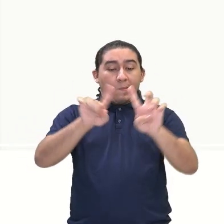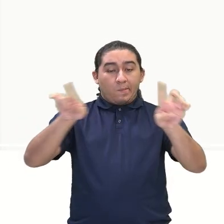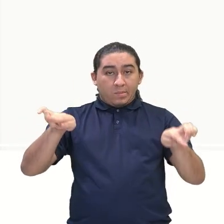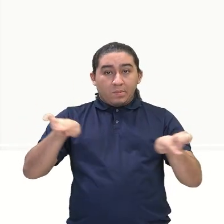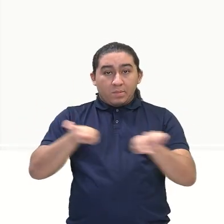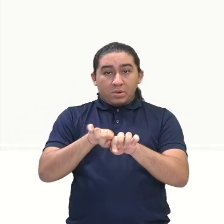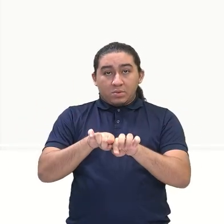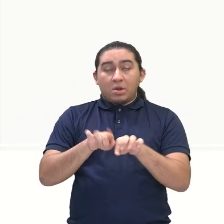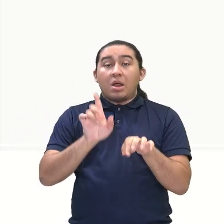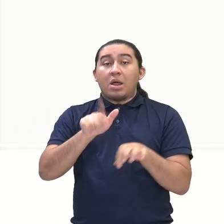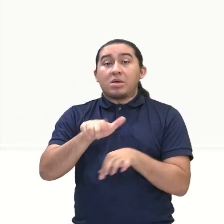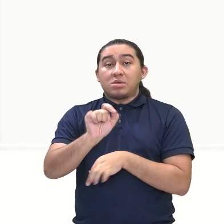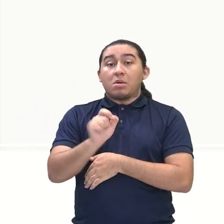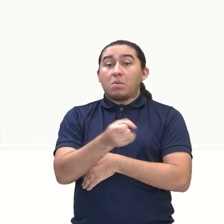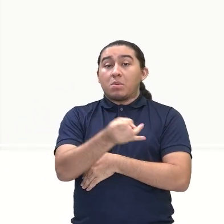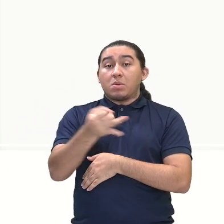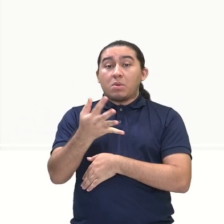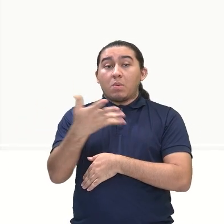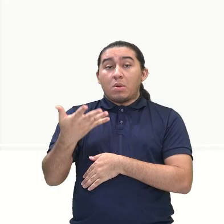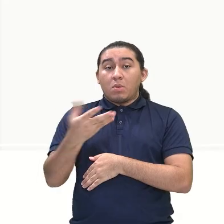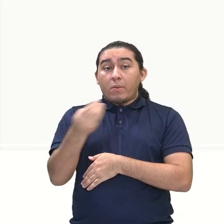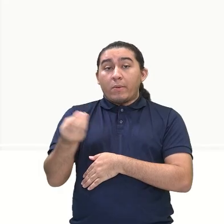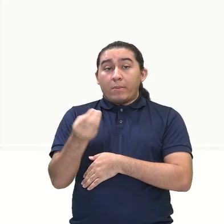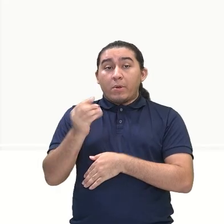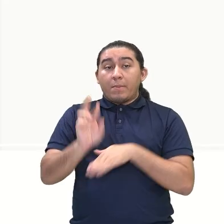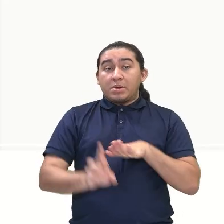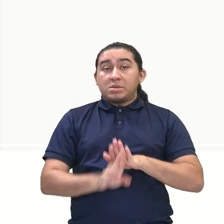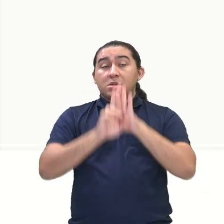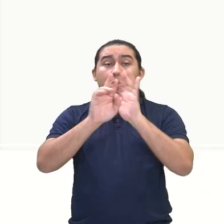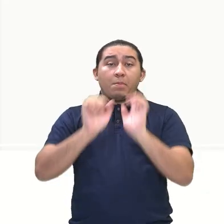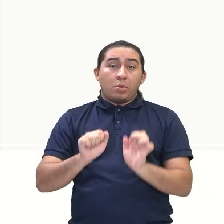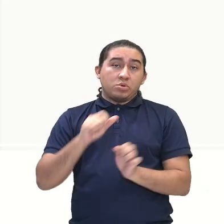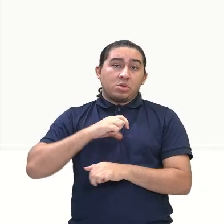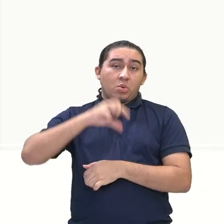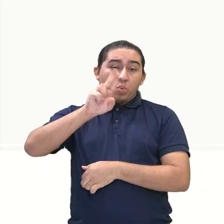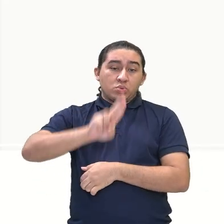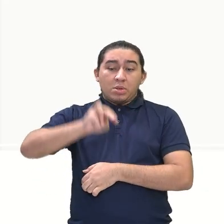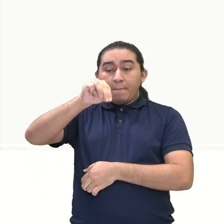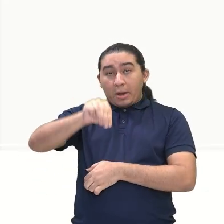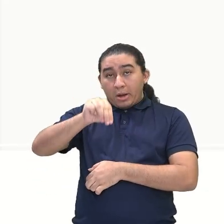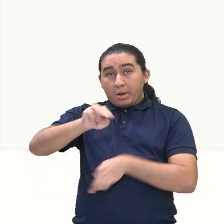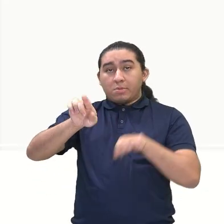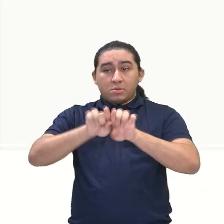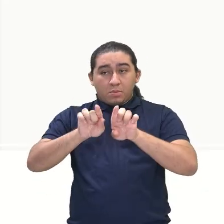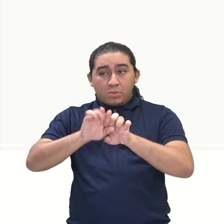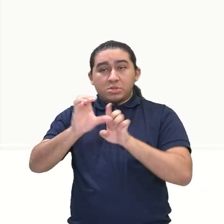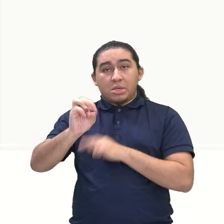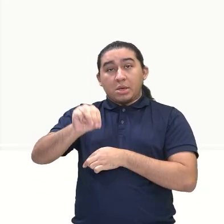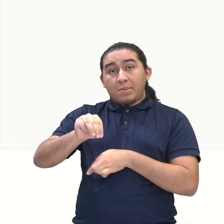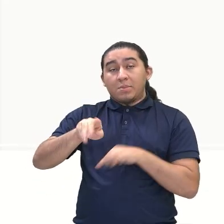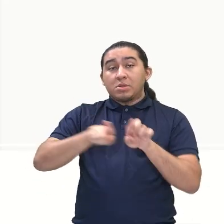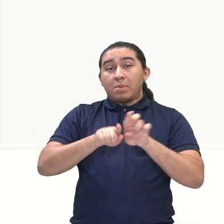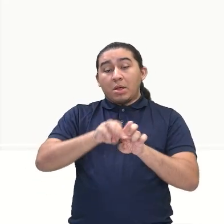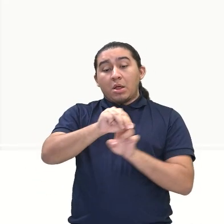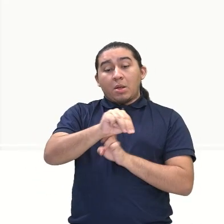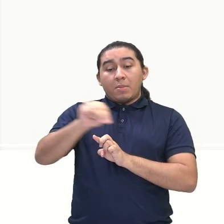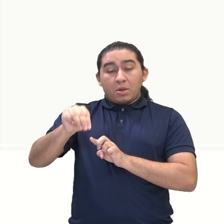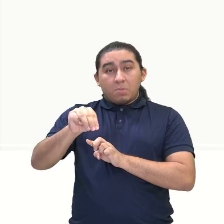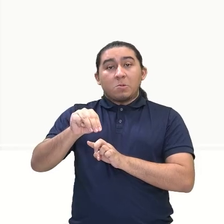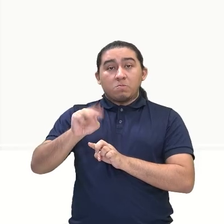E essa unidade de medida, ela vai poder ser expressa em metros, em centímetros, em milímetros.